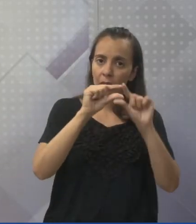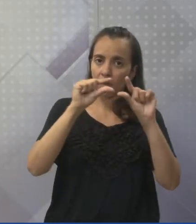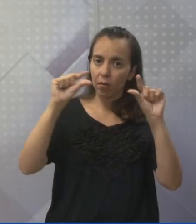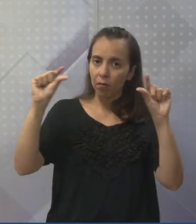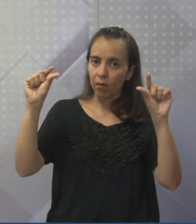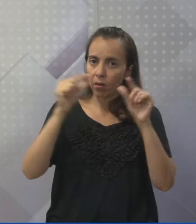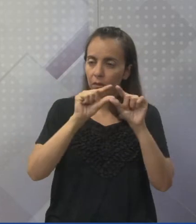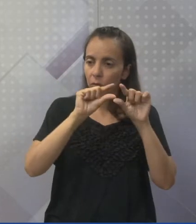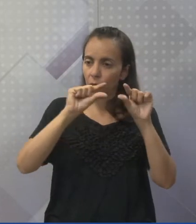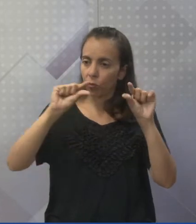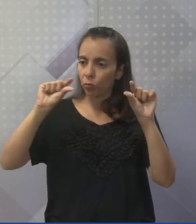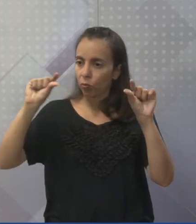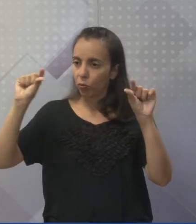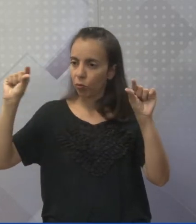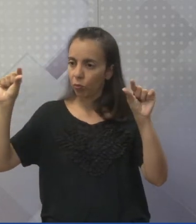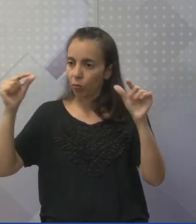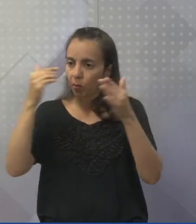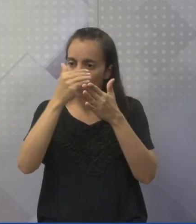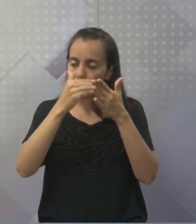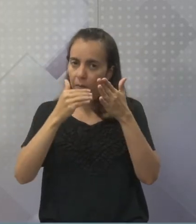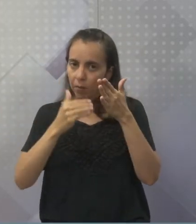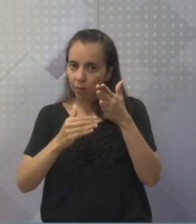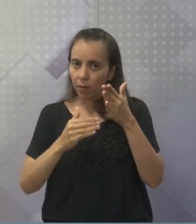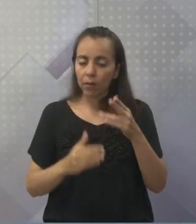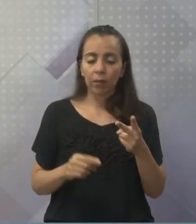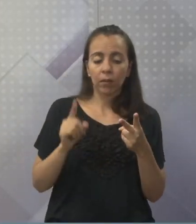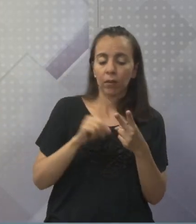a afirmativa contraída. Beleza?